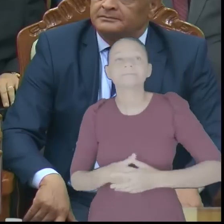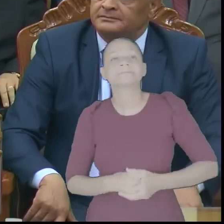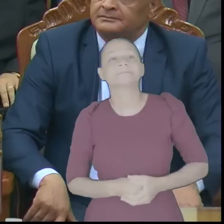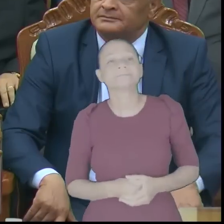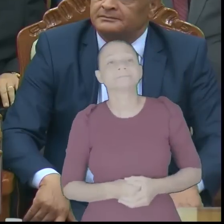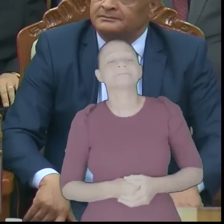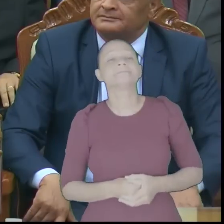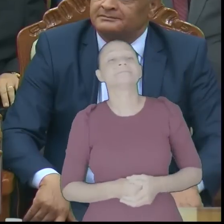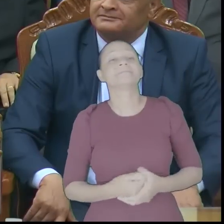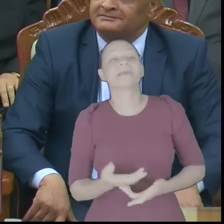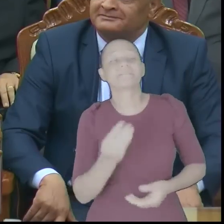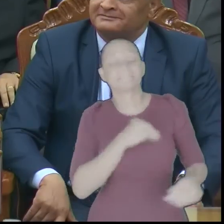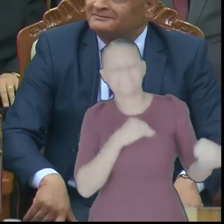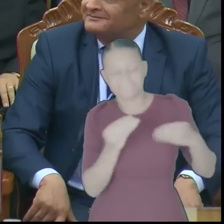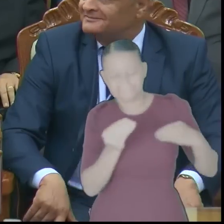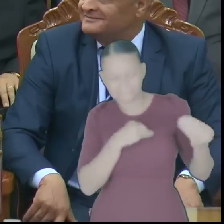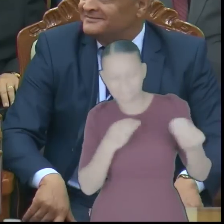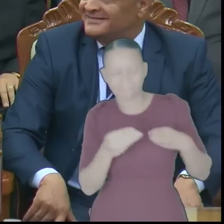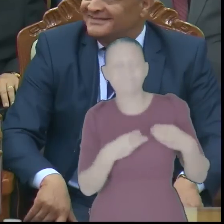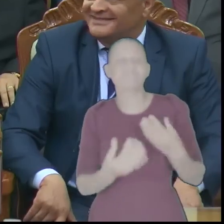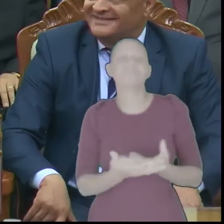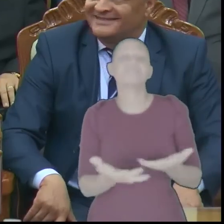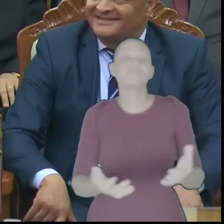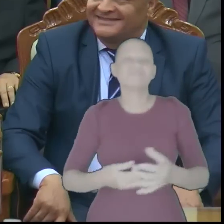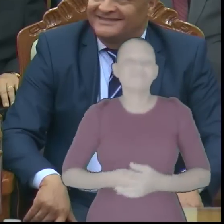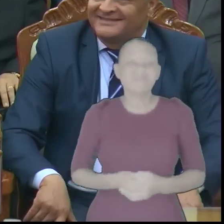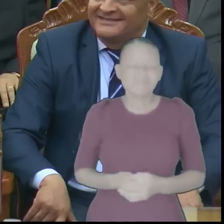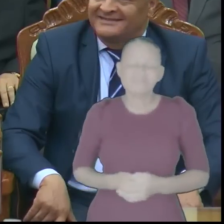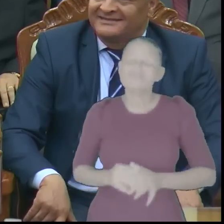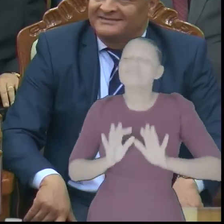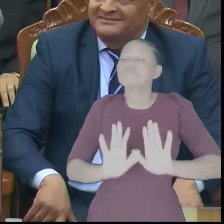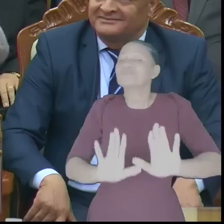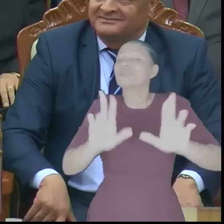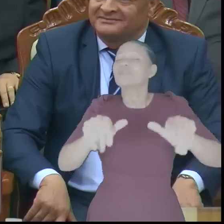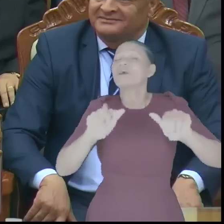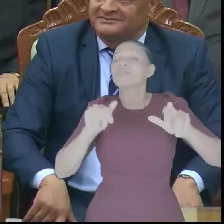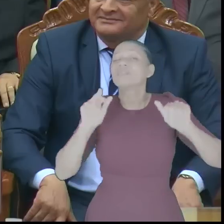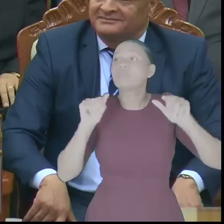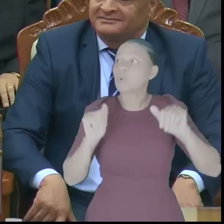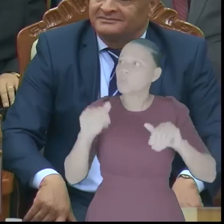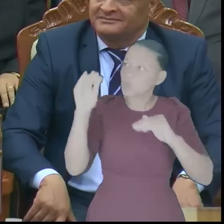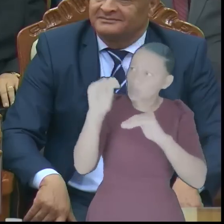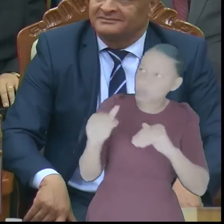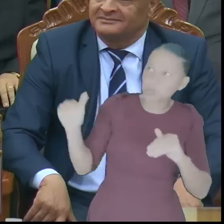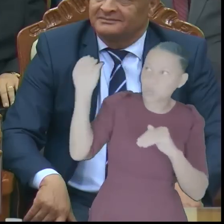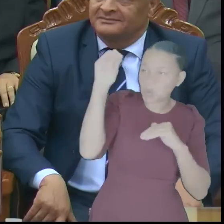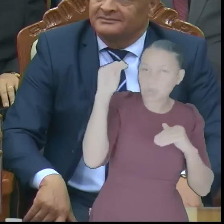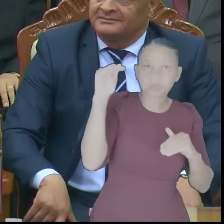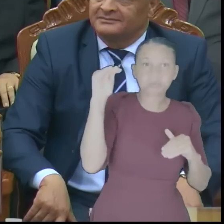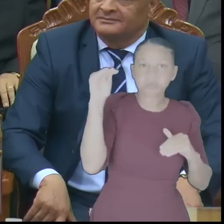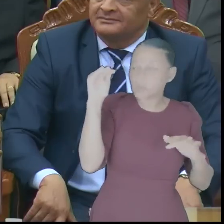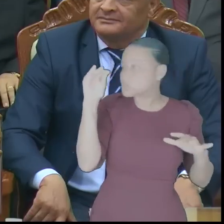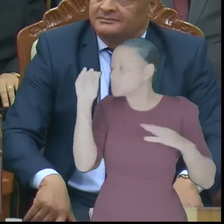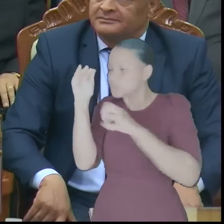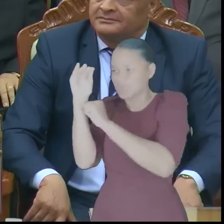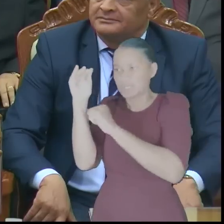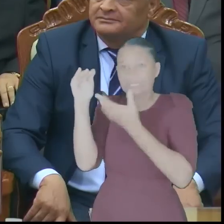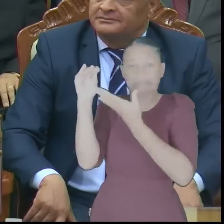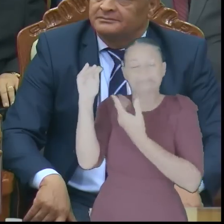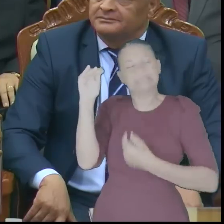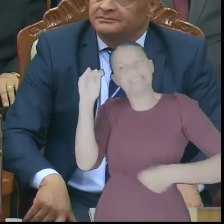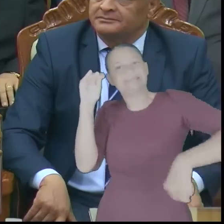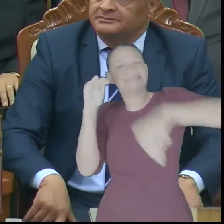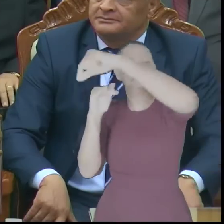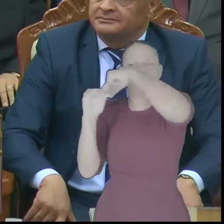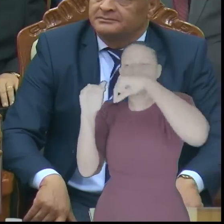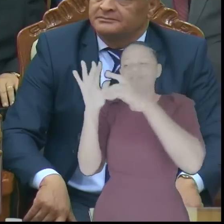era um pecador, mas esse aí, o problema é nunca engolir ninguém desse tipo aí, não. Ele é santo.